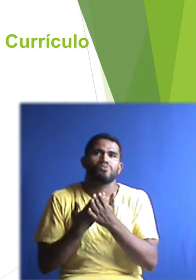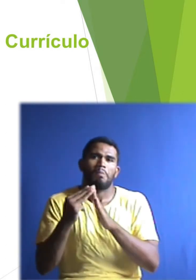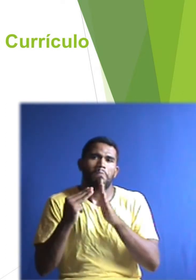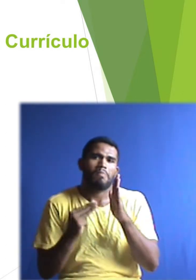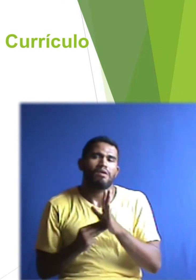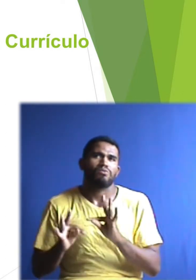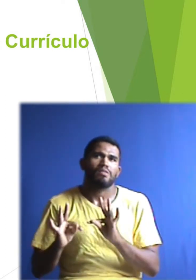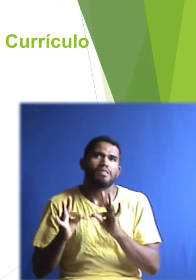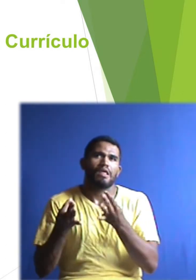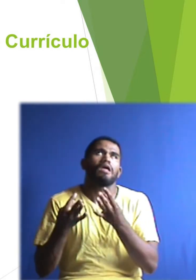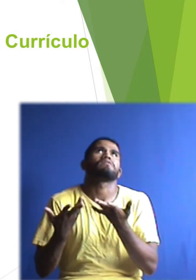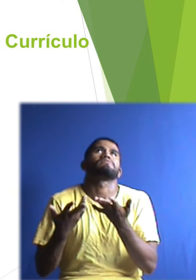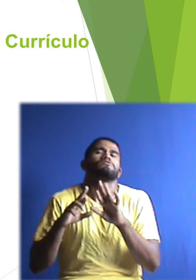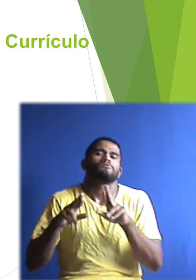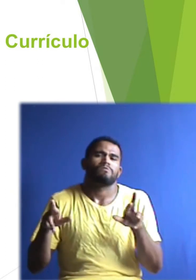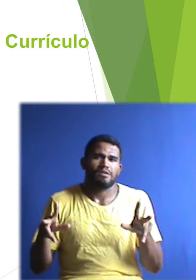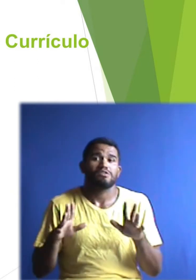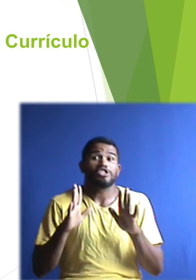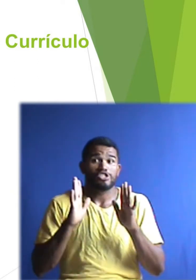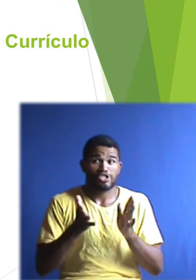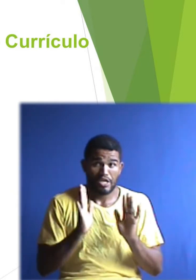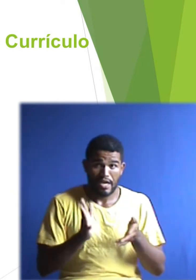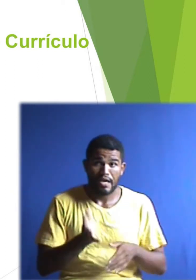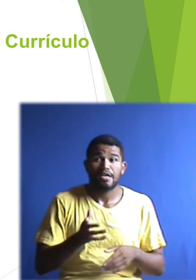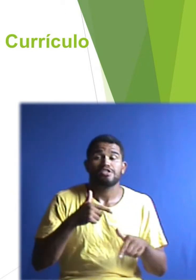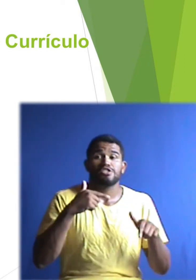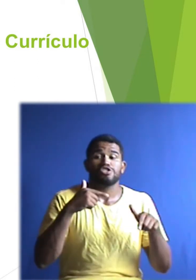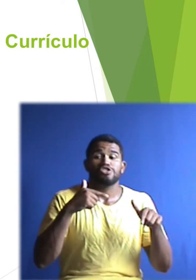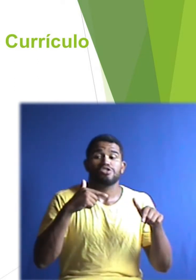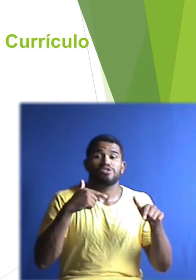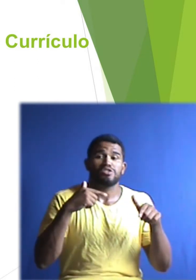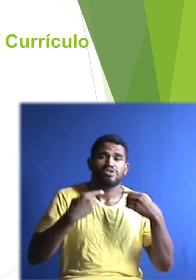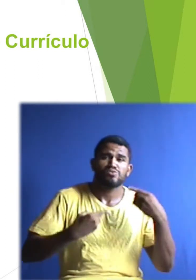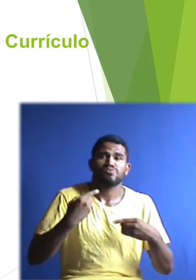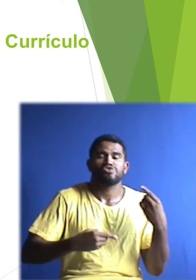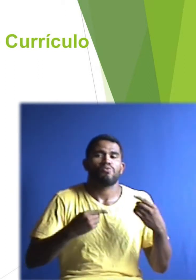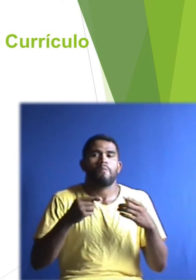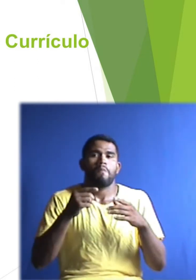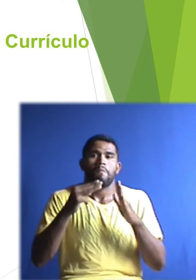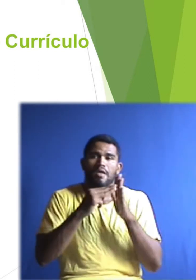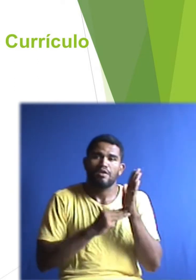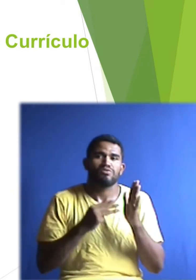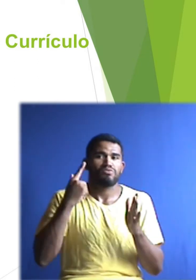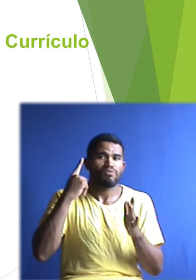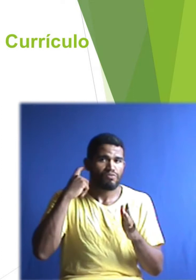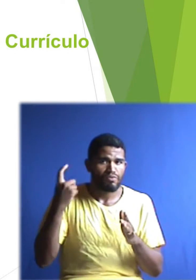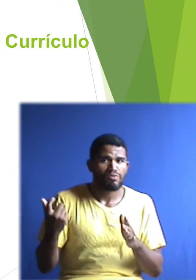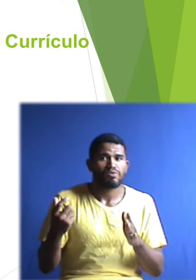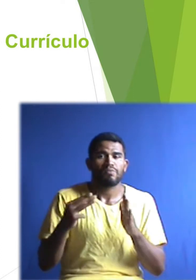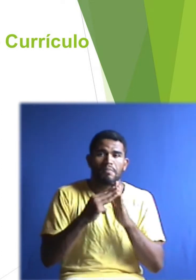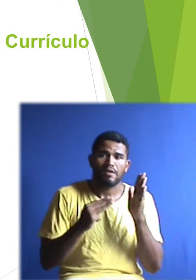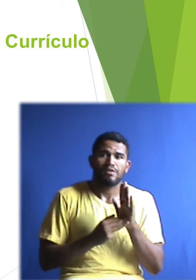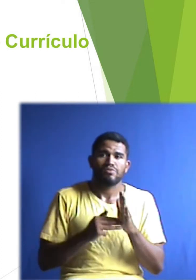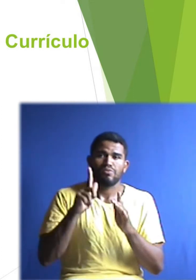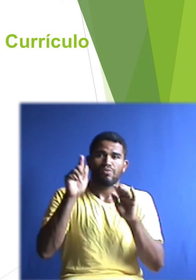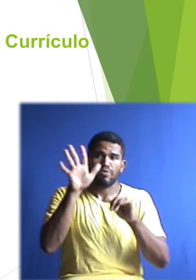discutimos um pouco do método fônico e do método global. E agora nesse vídeo nós vamos falar sobre o currículo.